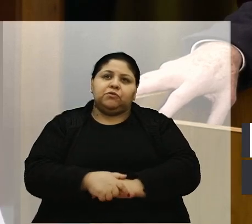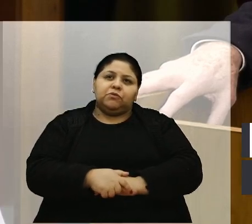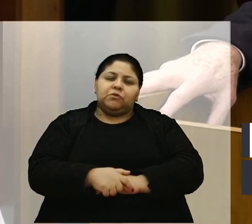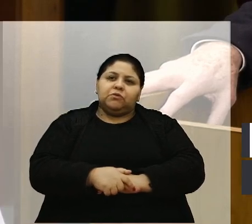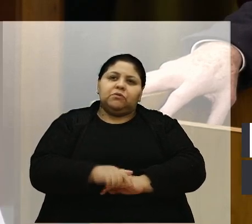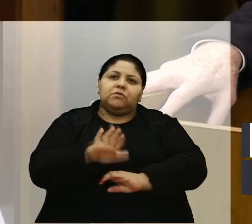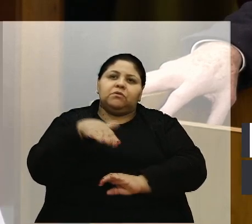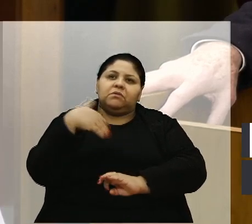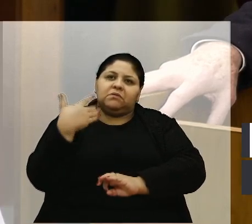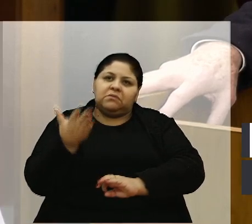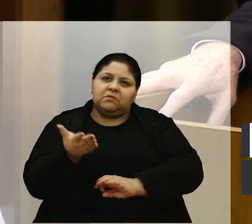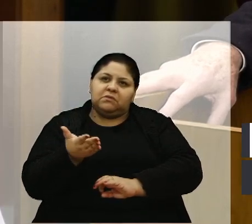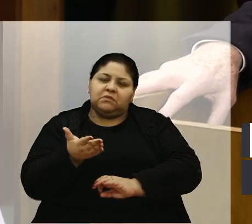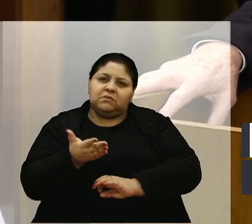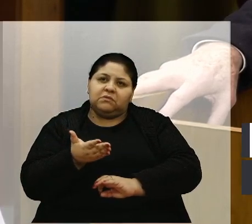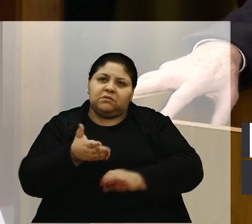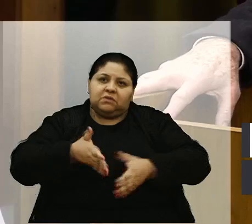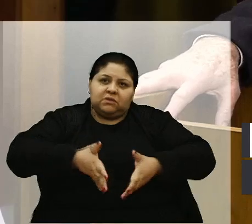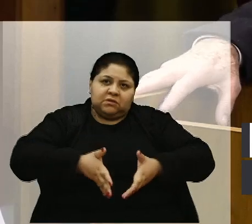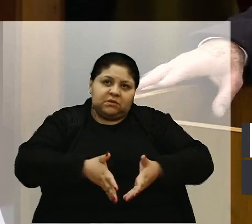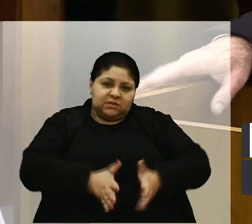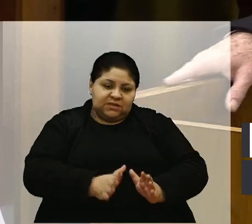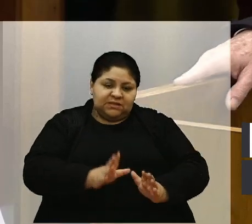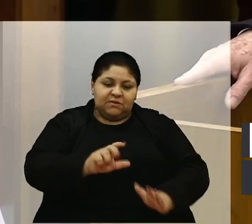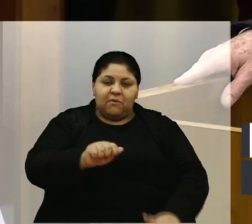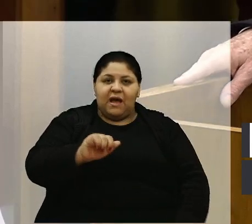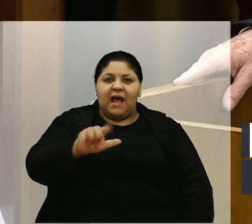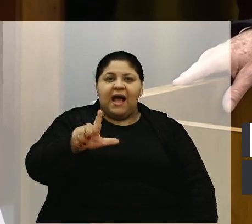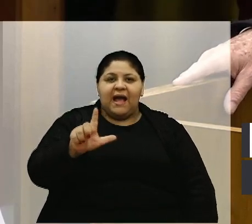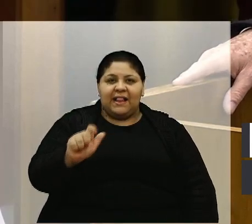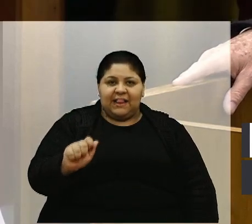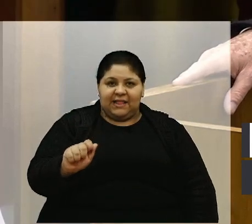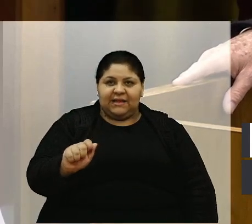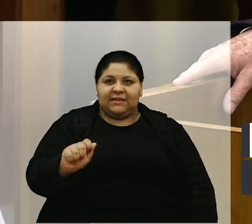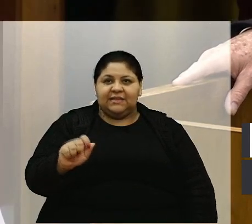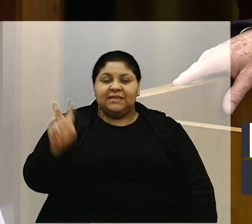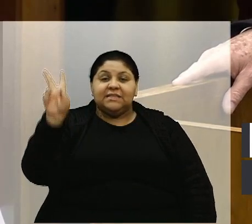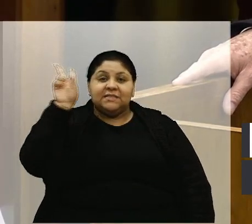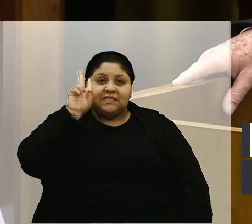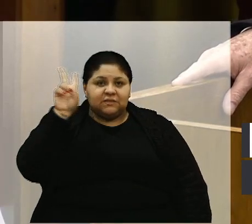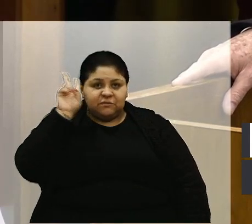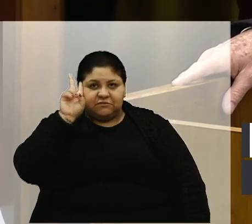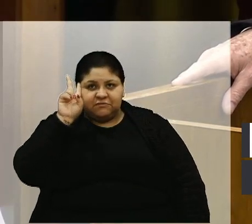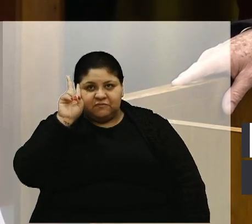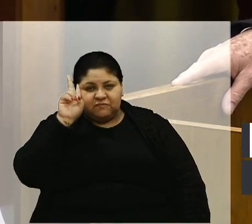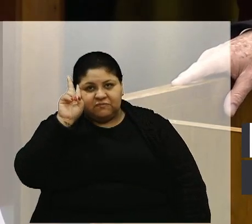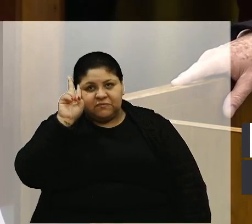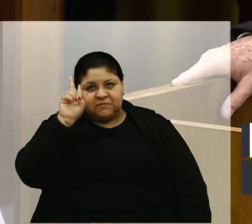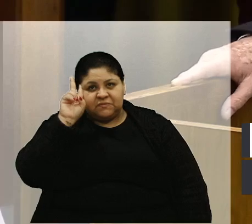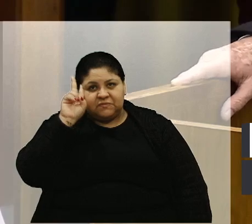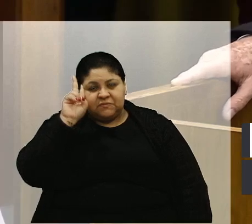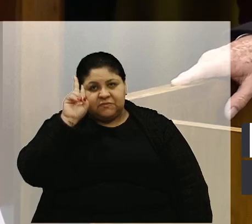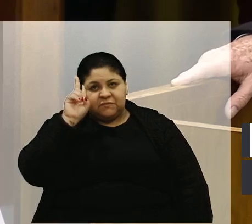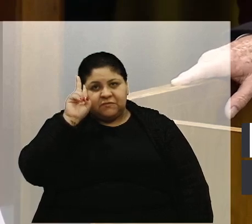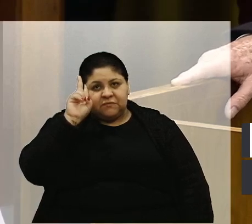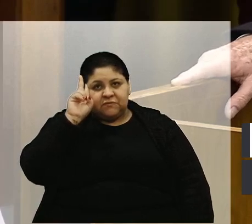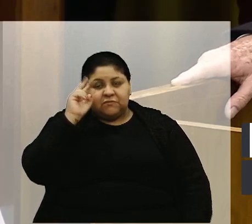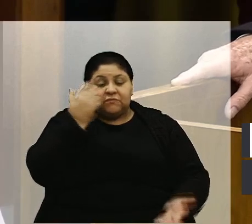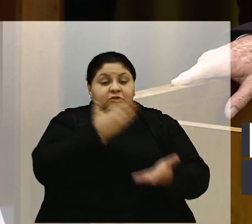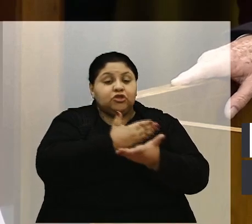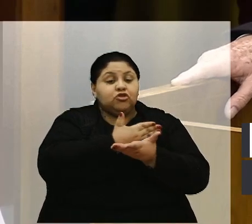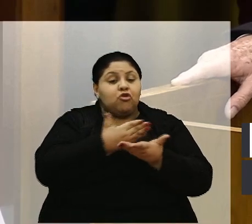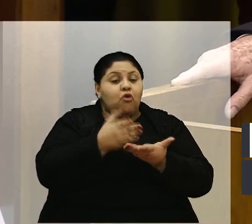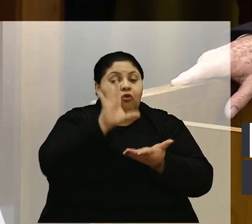Então, nasceu a Ayla, segunda-feira, decretou o início, vai